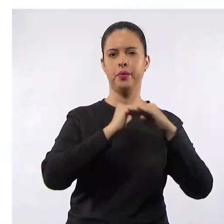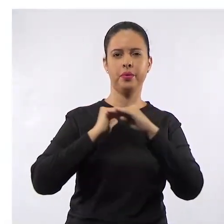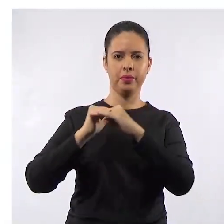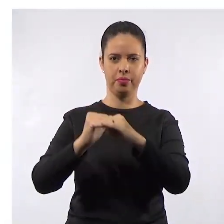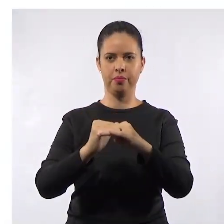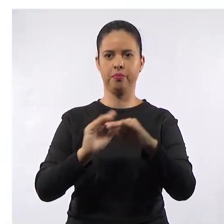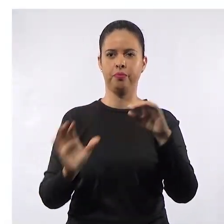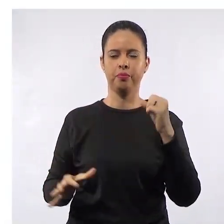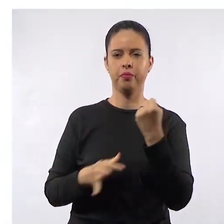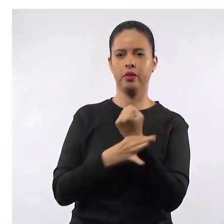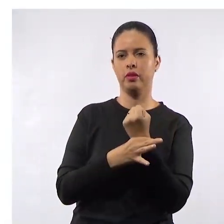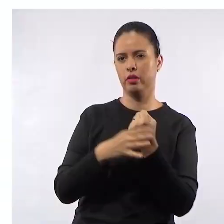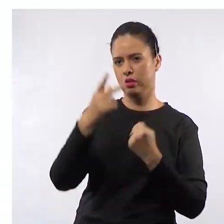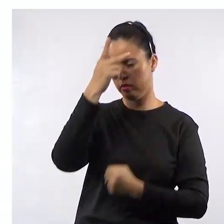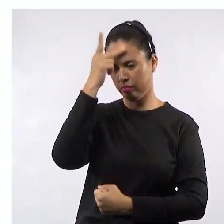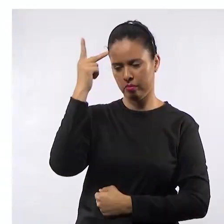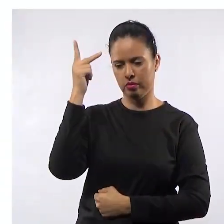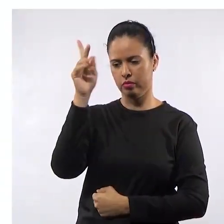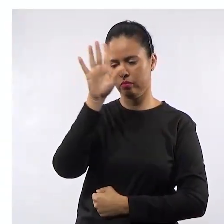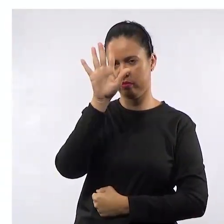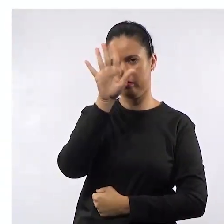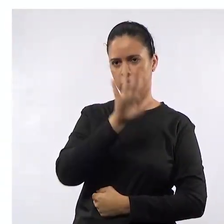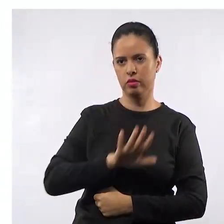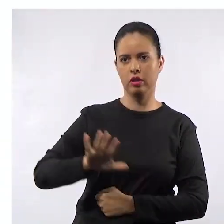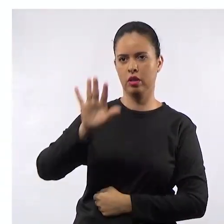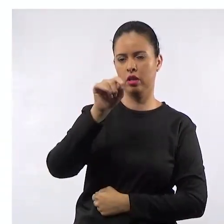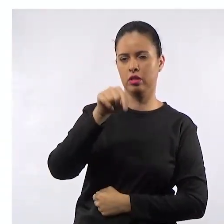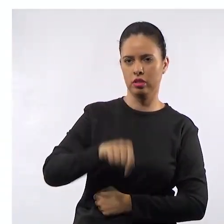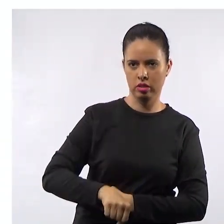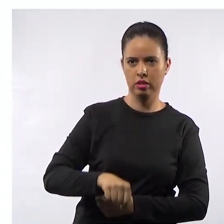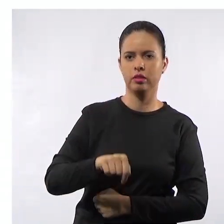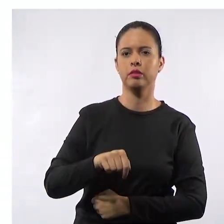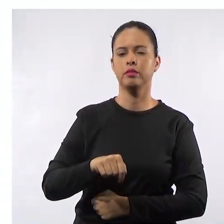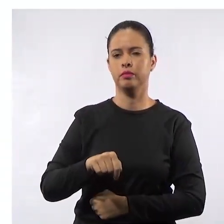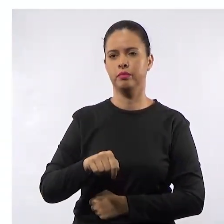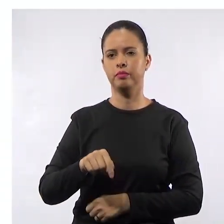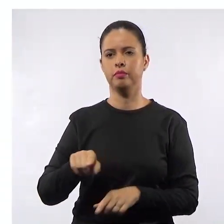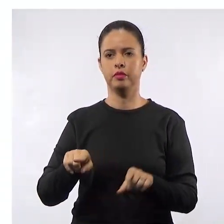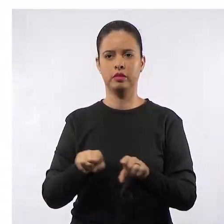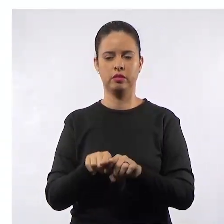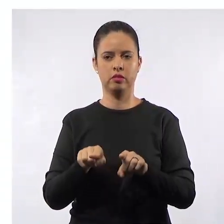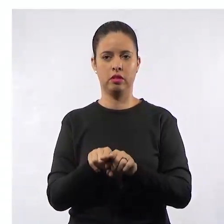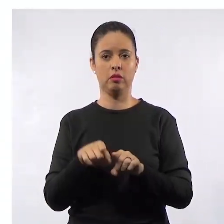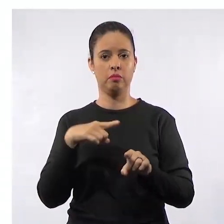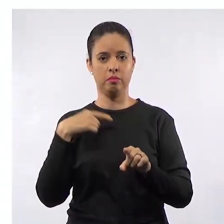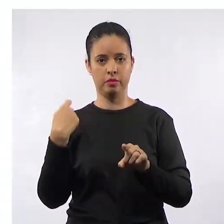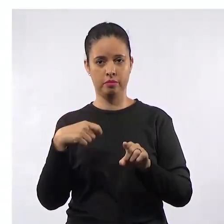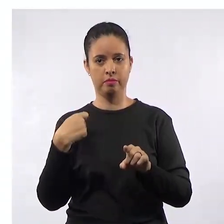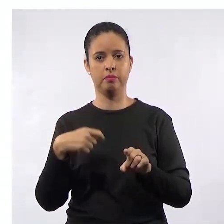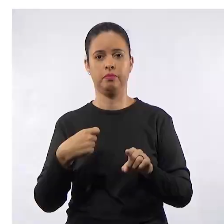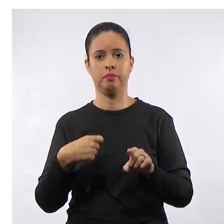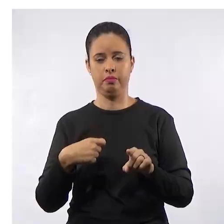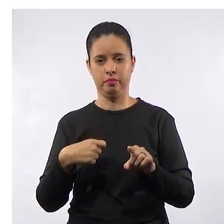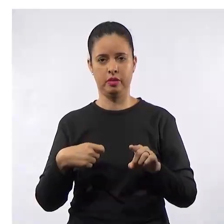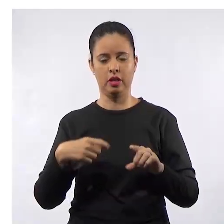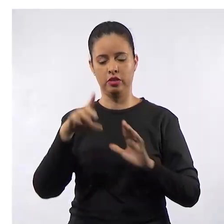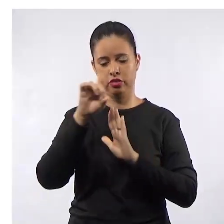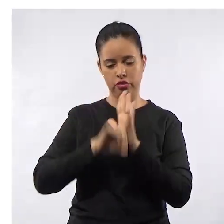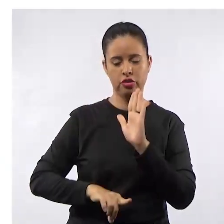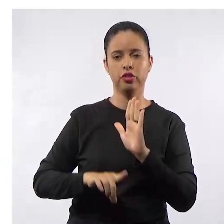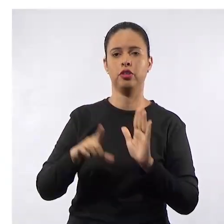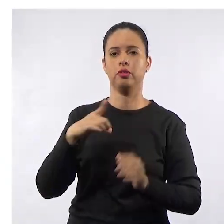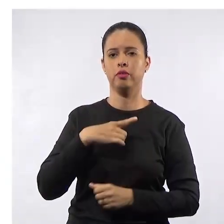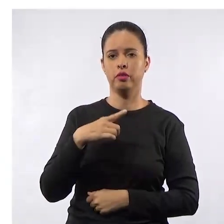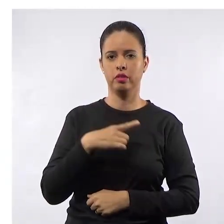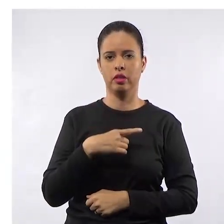natureza, garantindo-se aos brasileiros e aos estrangeiros residentes no país a inviolabilidade nos termos seguintes. Aí ele vem